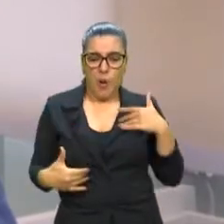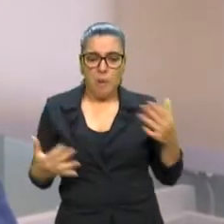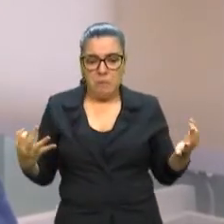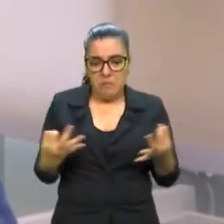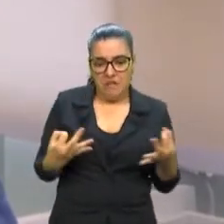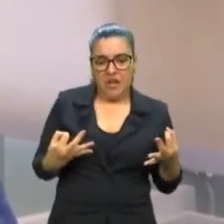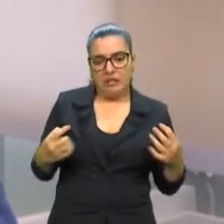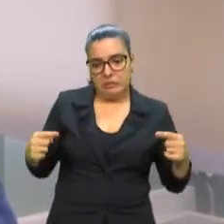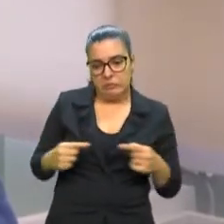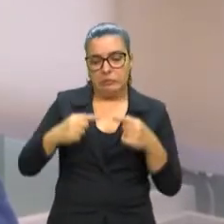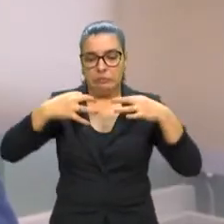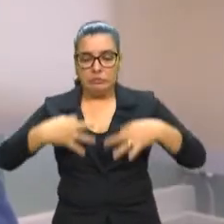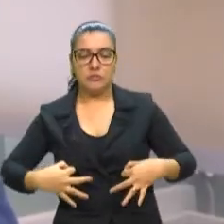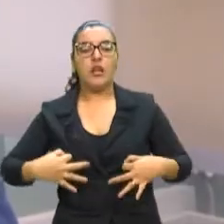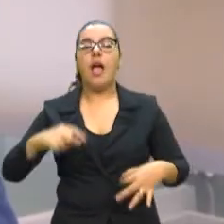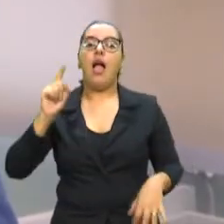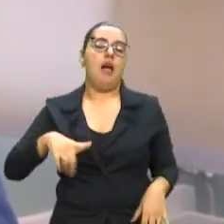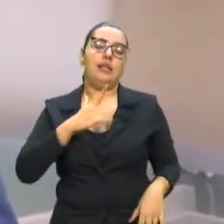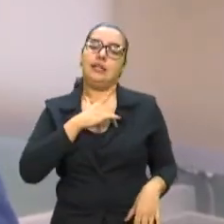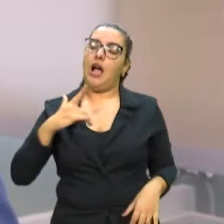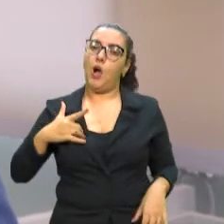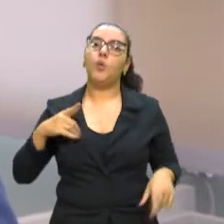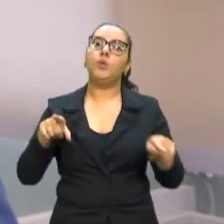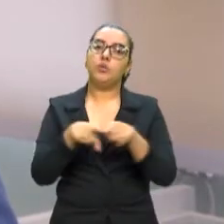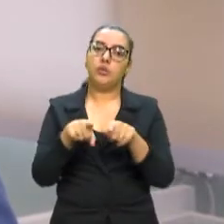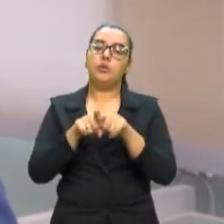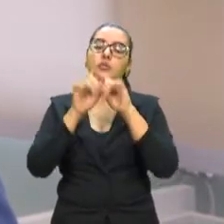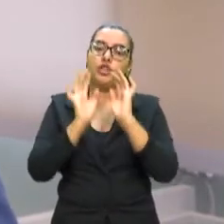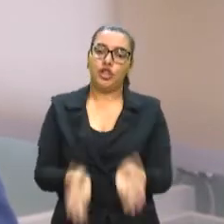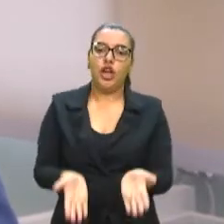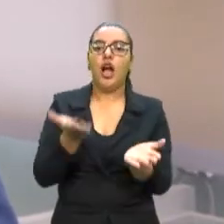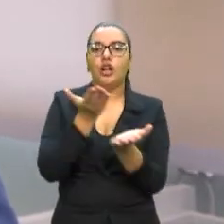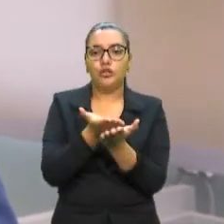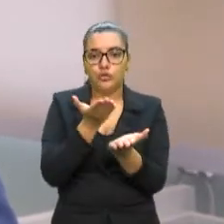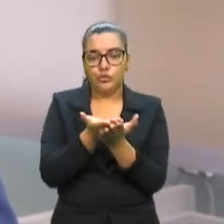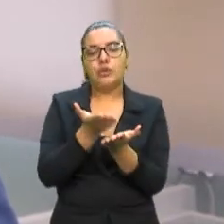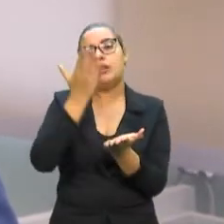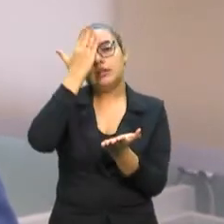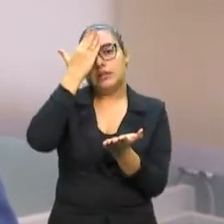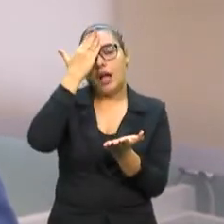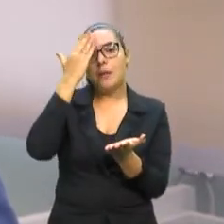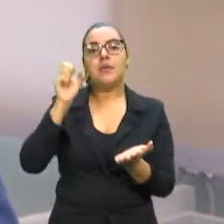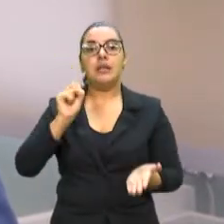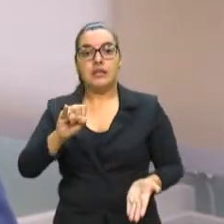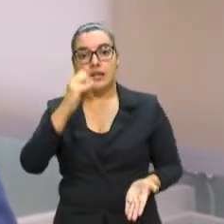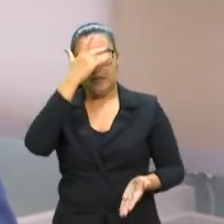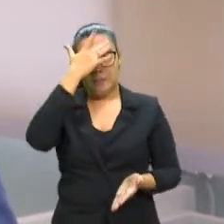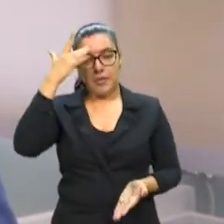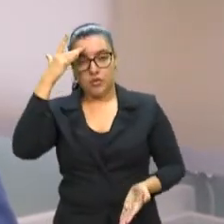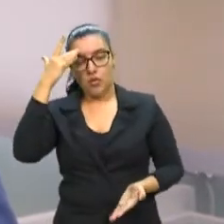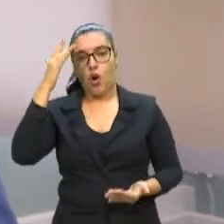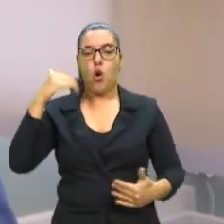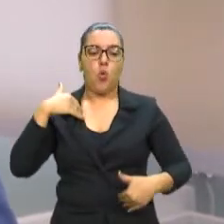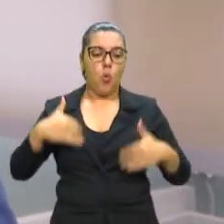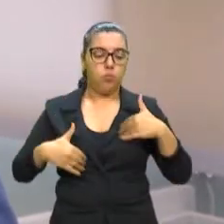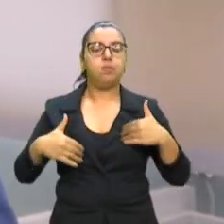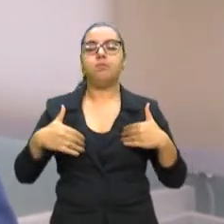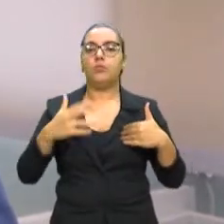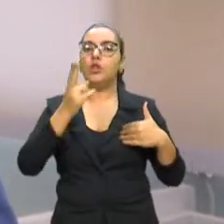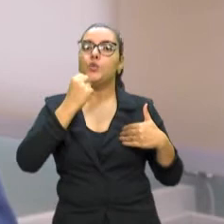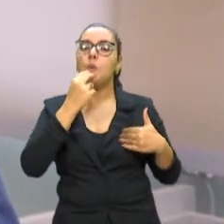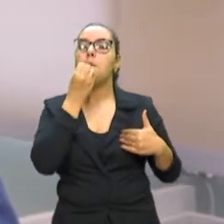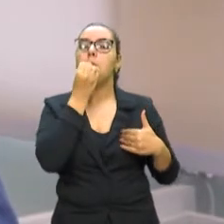questão de saúde. Já saíram muitos estudos, a gente já sabe que pessoas que têm uma alimentação melhor, que